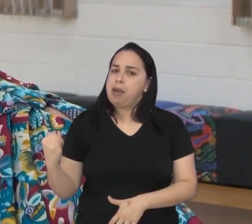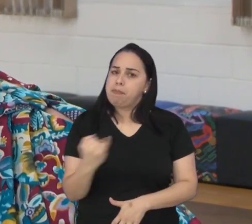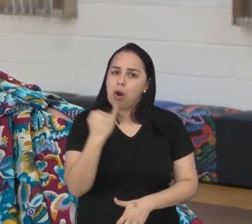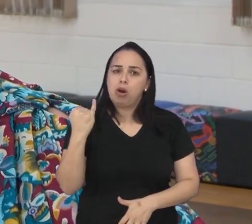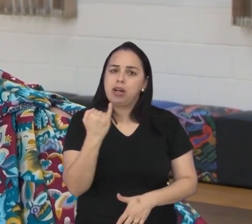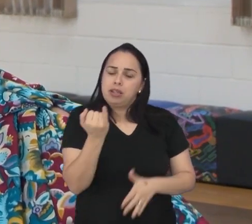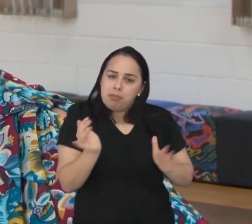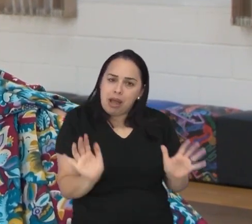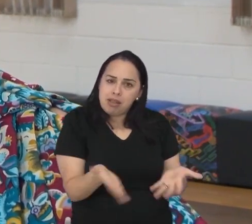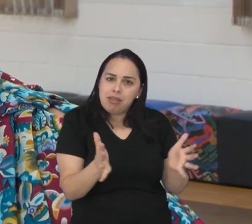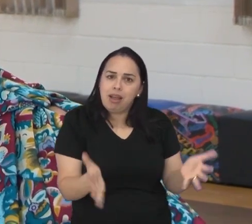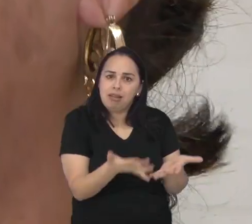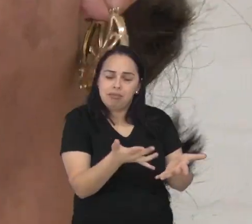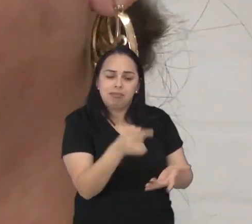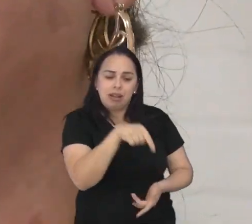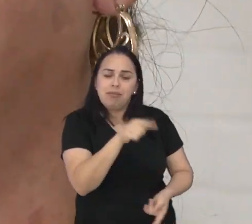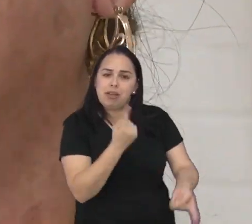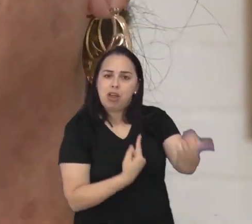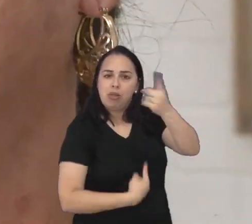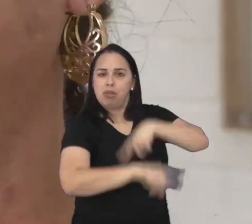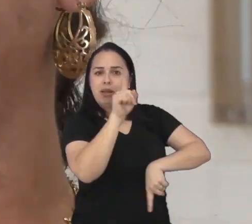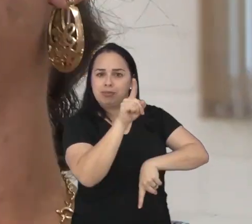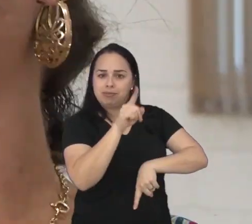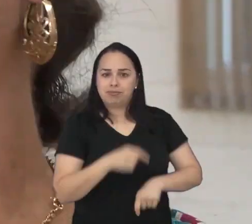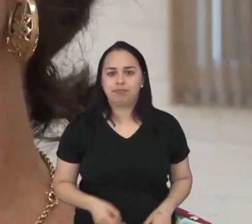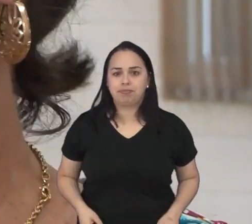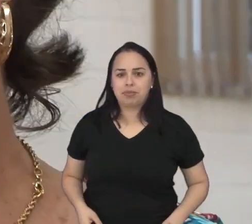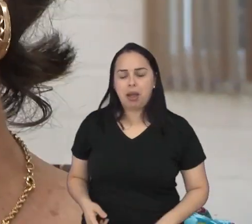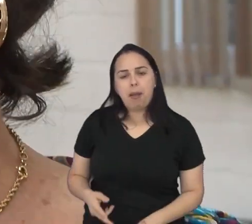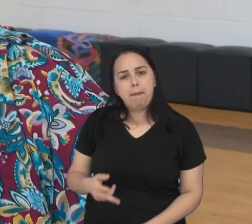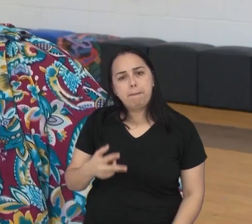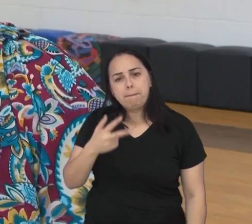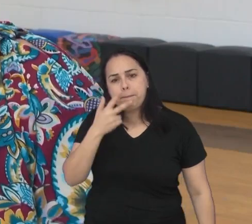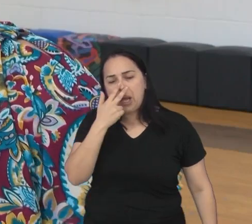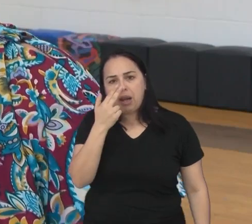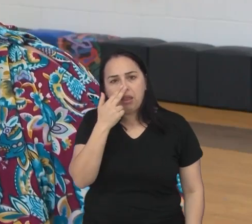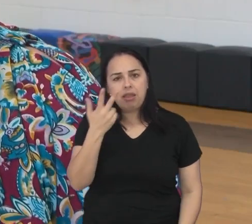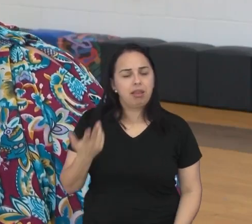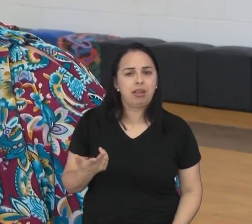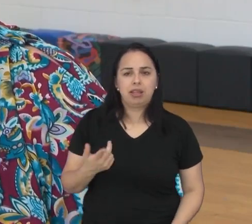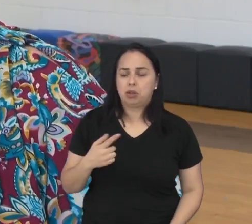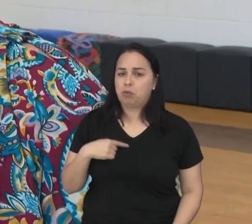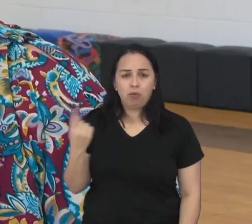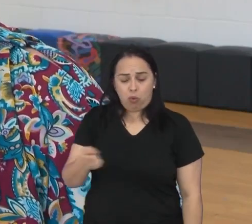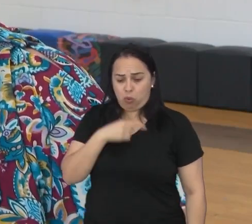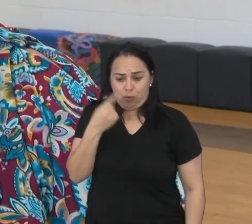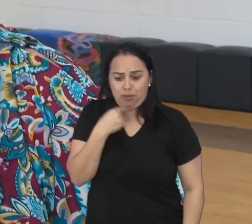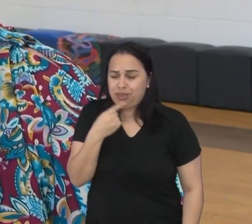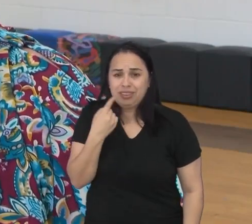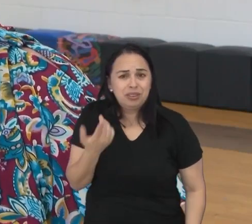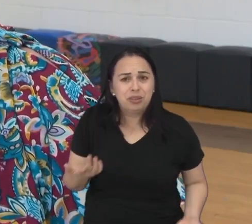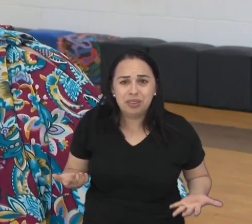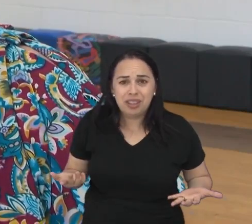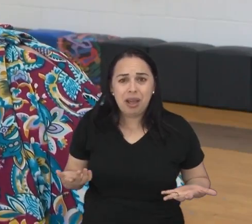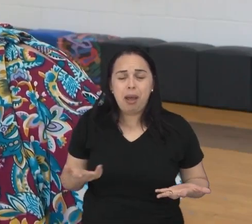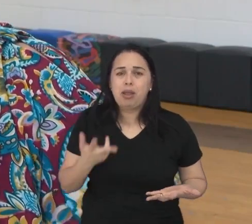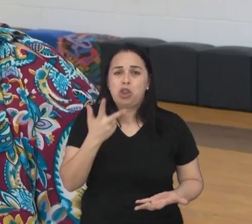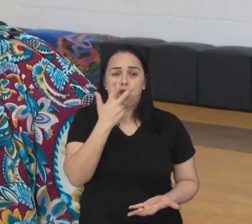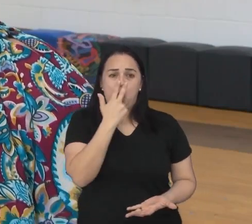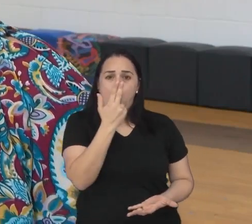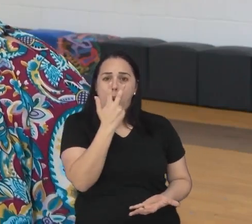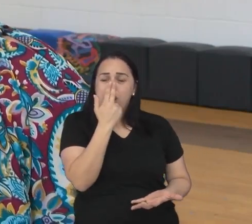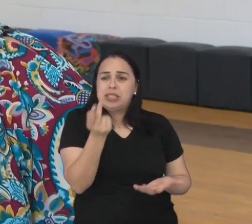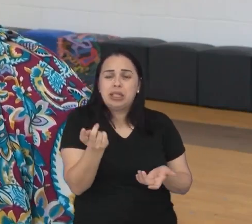ela incentivasse a filha a se desenvolver sem limitações. Parece tanta coisa que parece que a gente não vai dar conta,